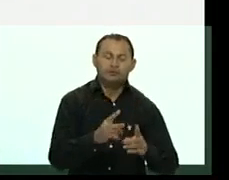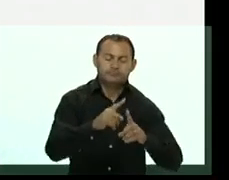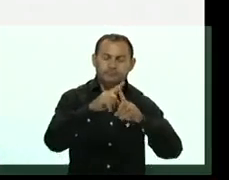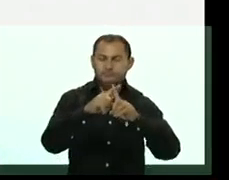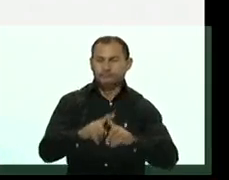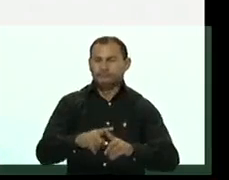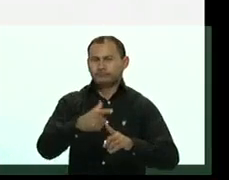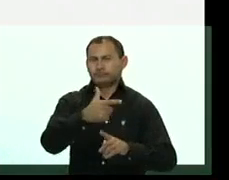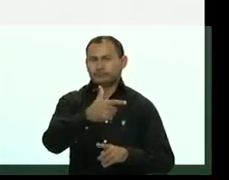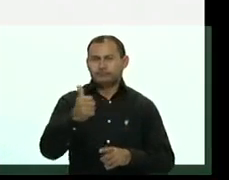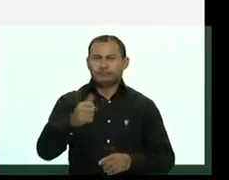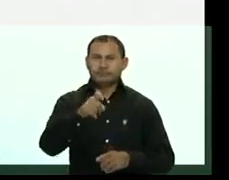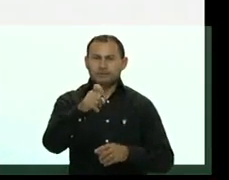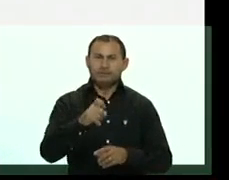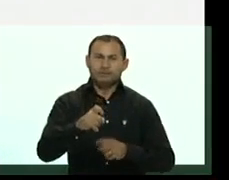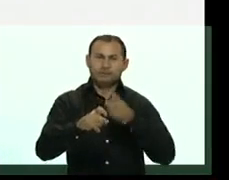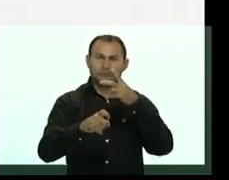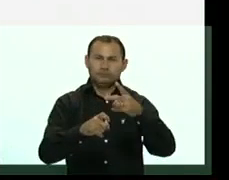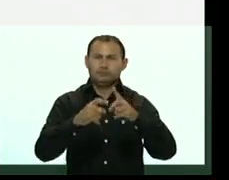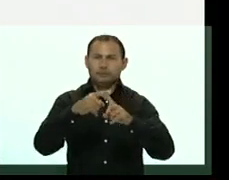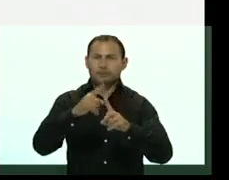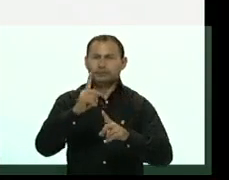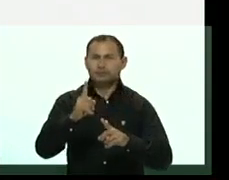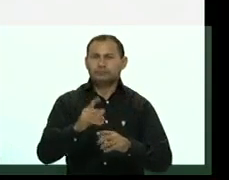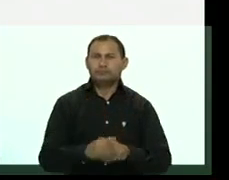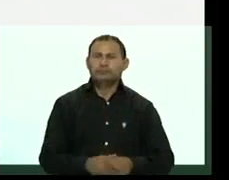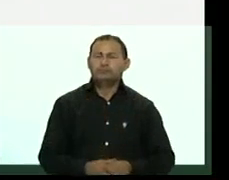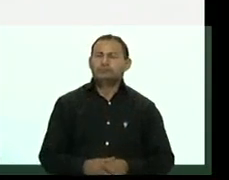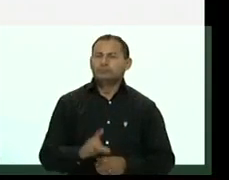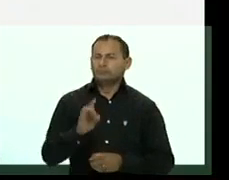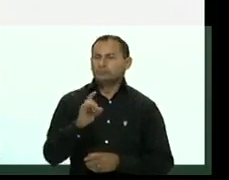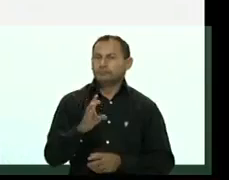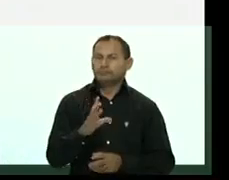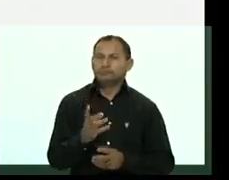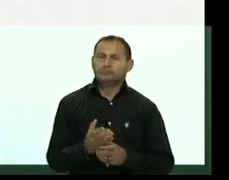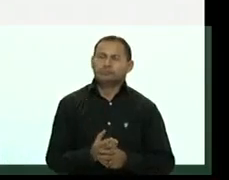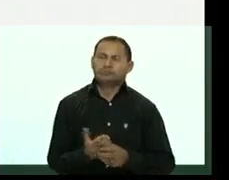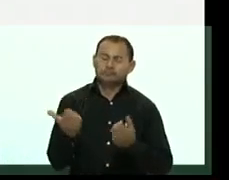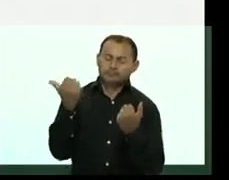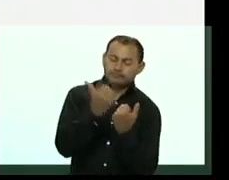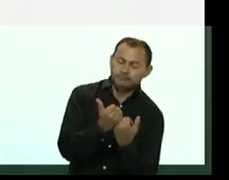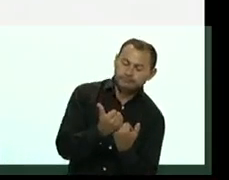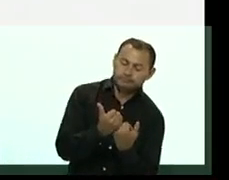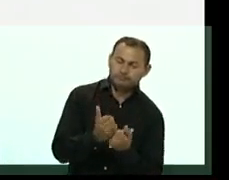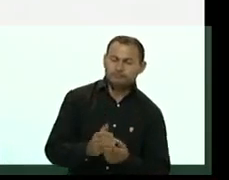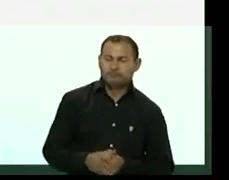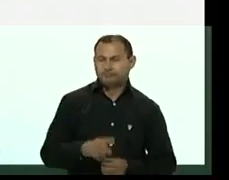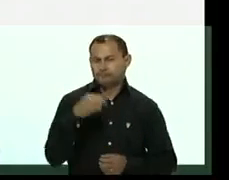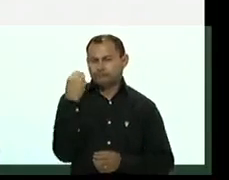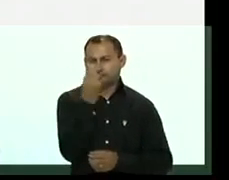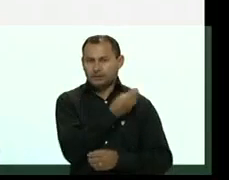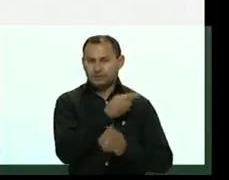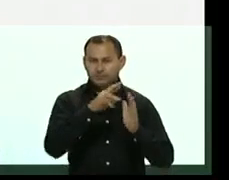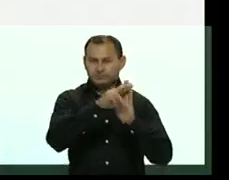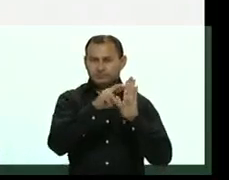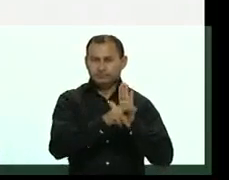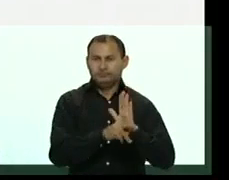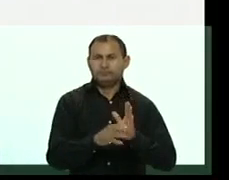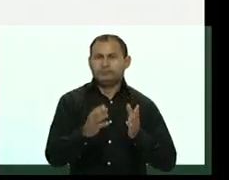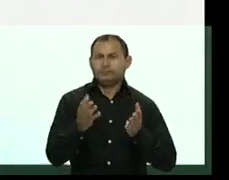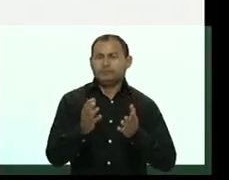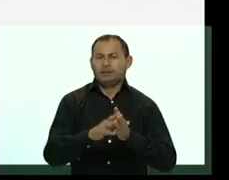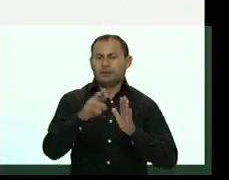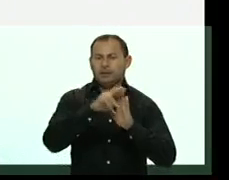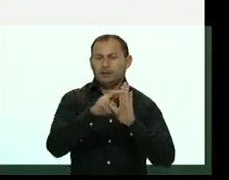multiplicando esse 21x ao quadrado mais 1. Então, repare que a gente só substituiu aqui na nossa regrinha